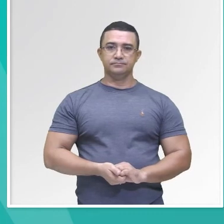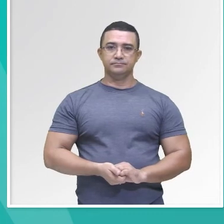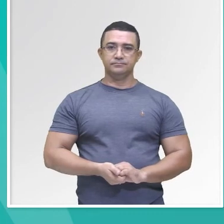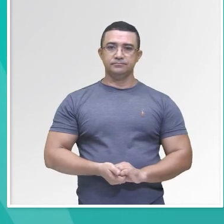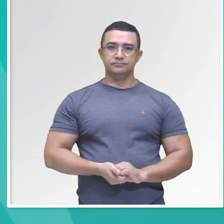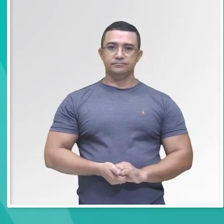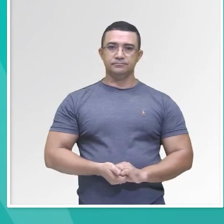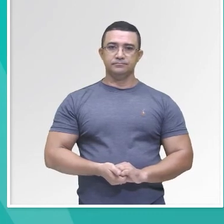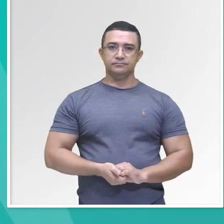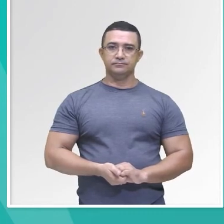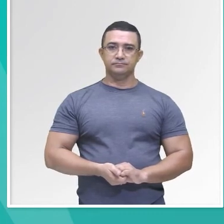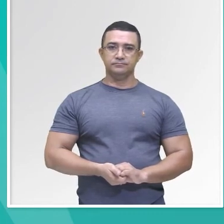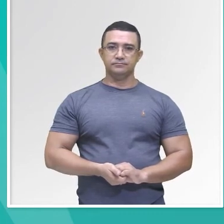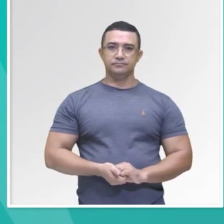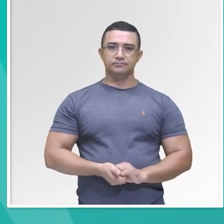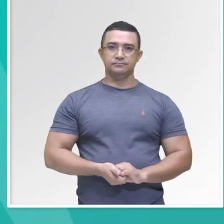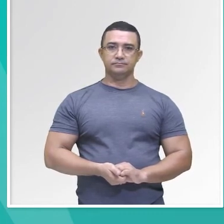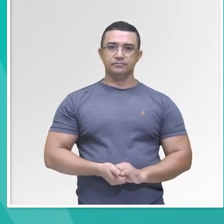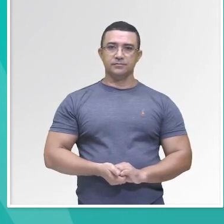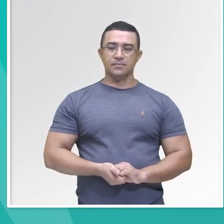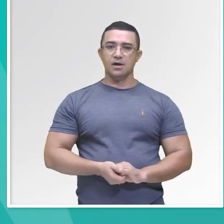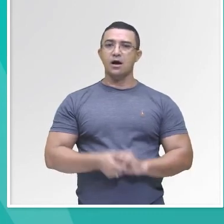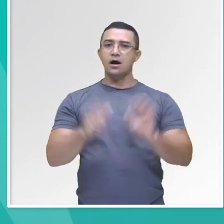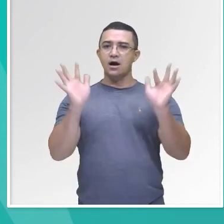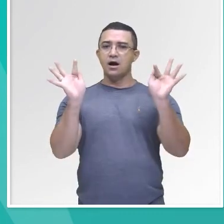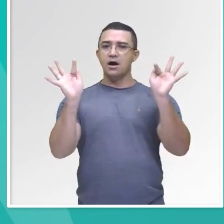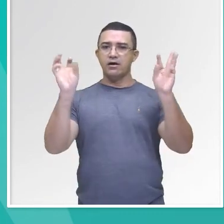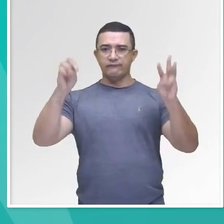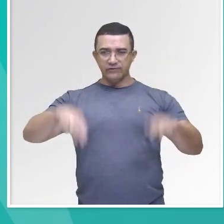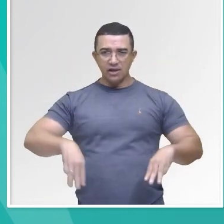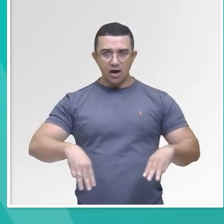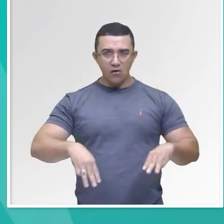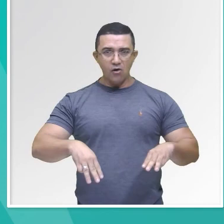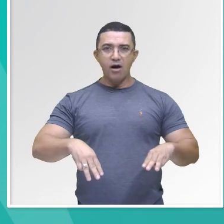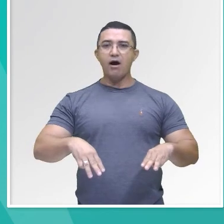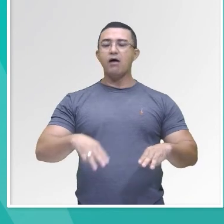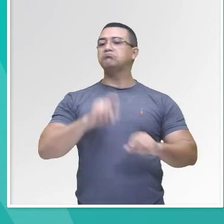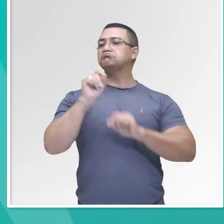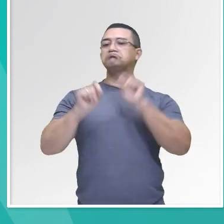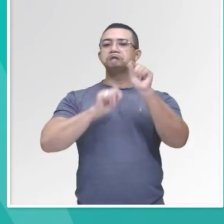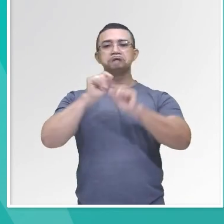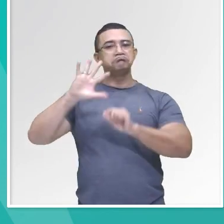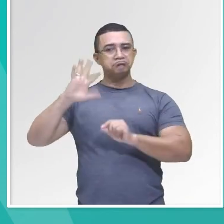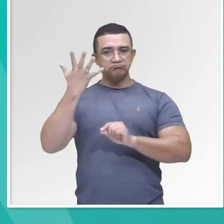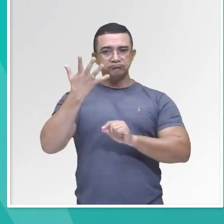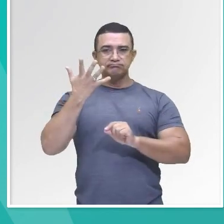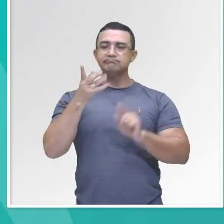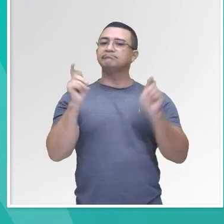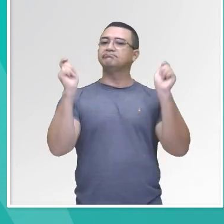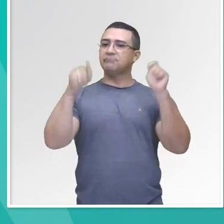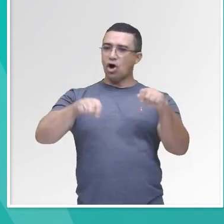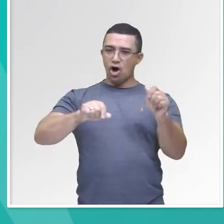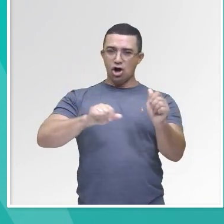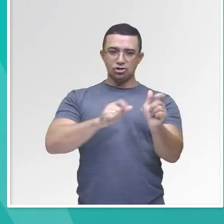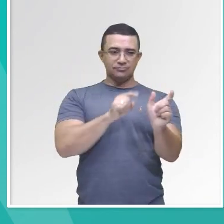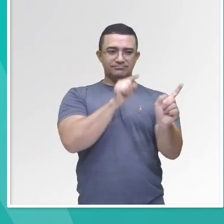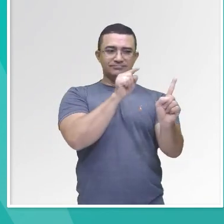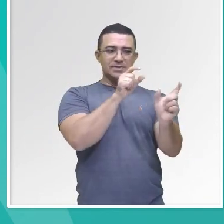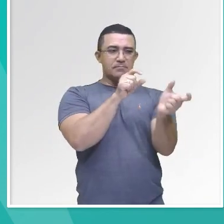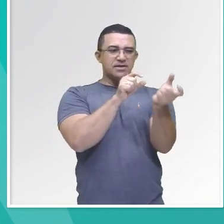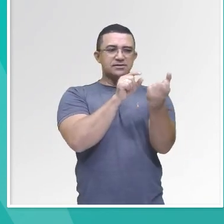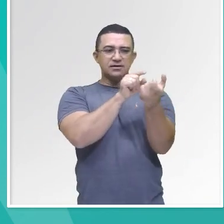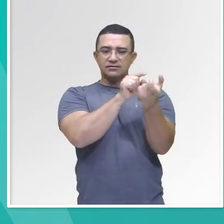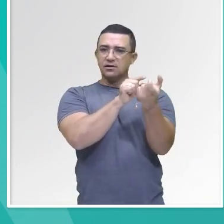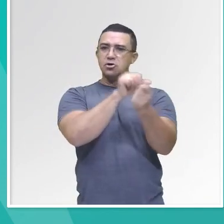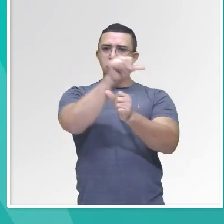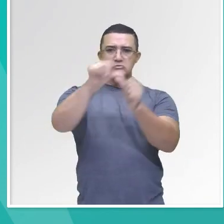ele consegue andar até a última casa do adversário dele, o que acontece? Ele pode se transformar em qualquer peça,